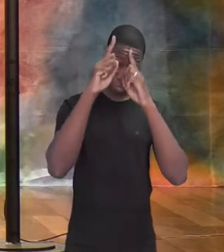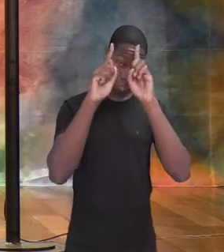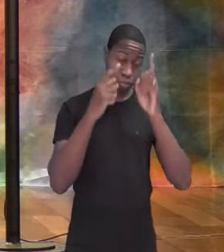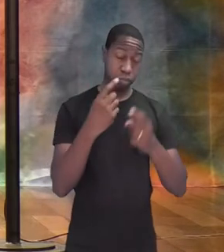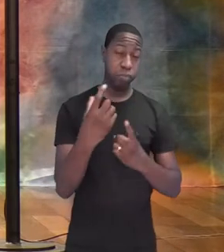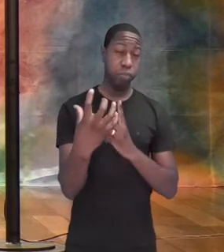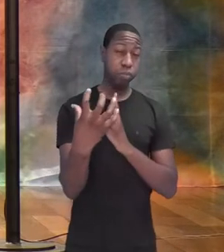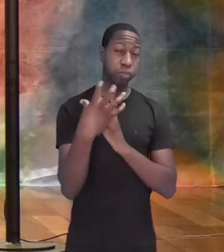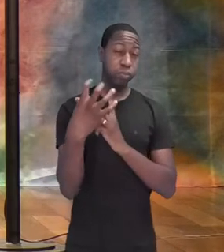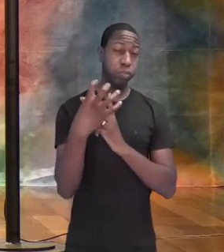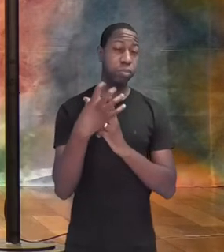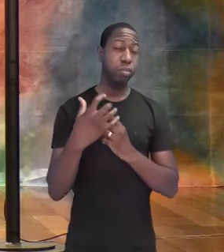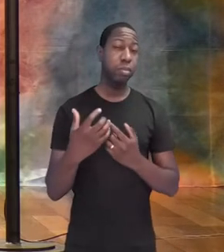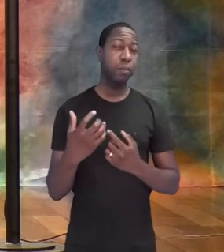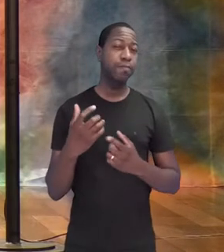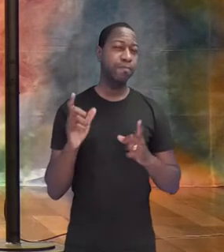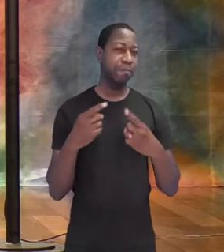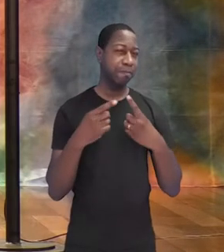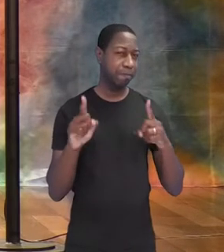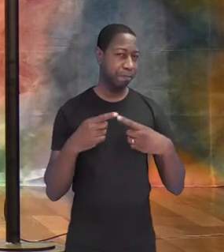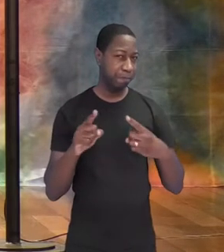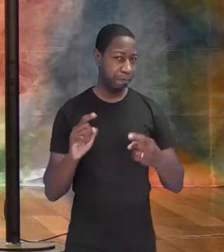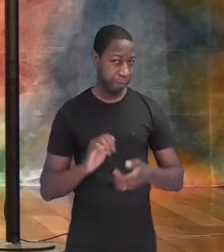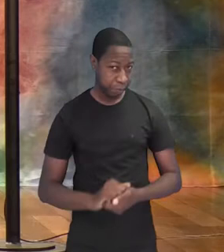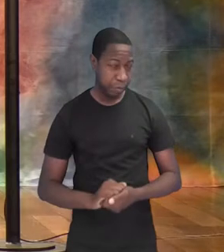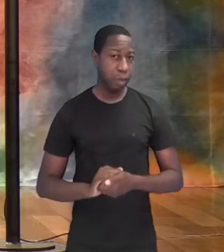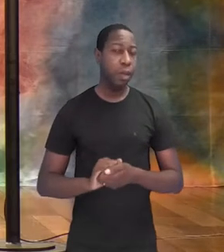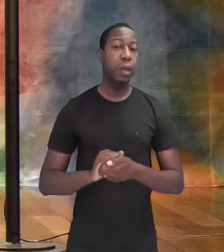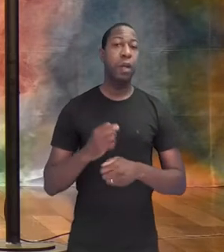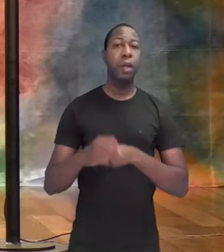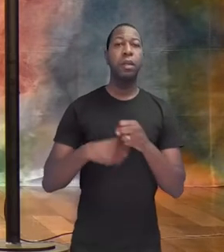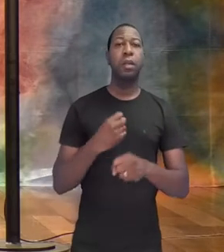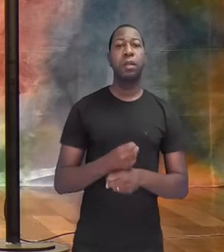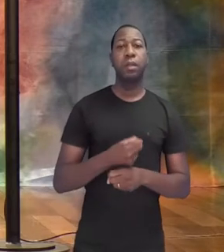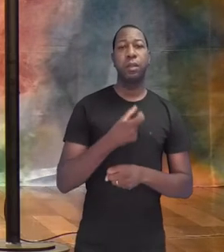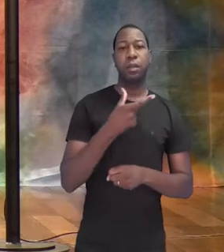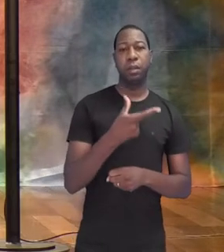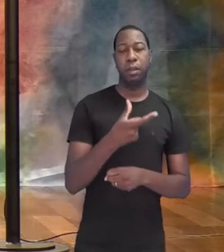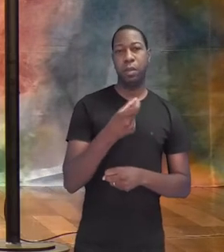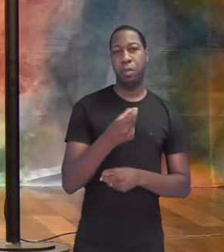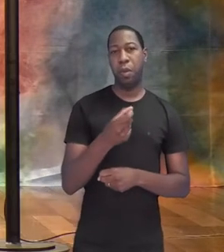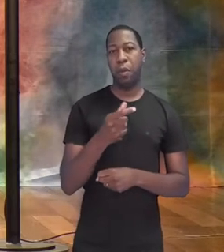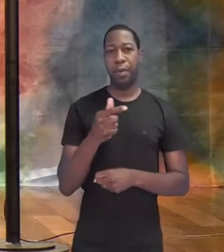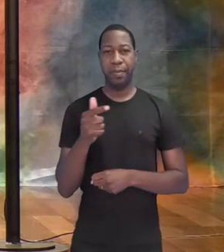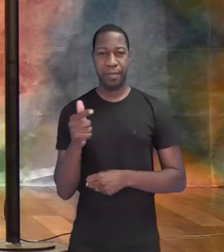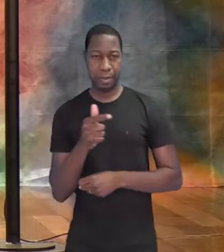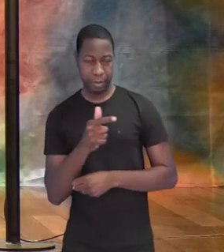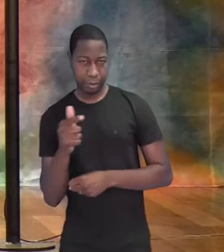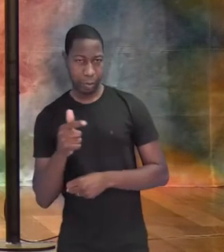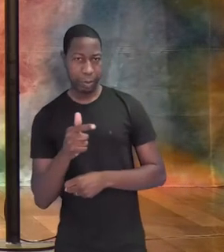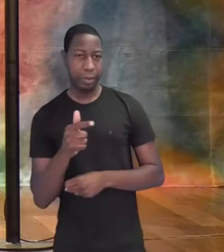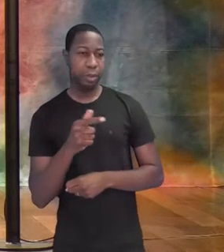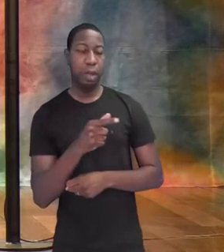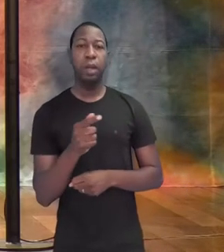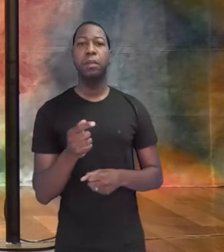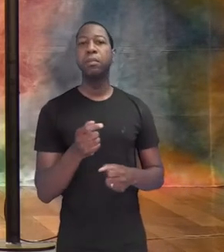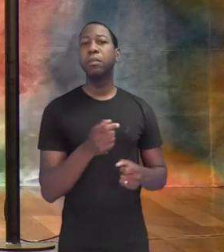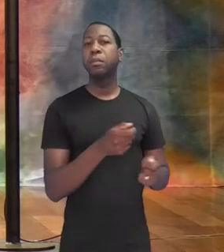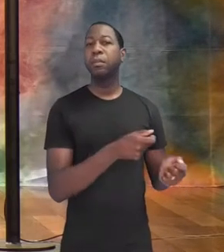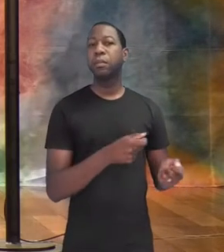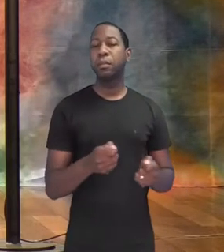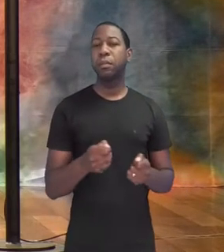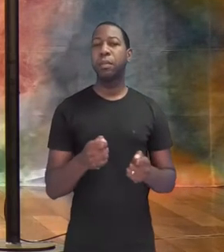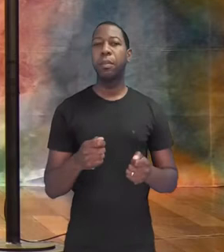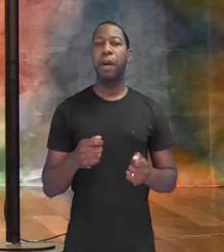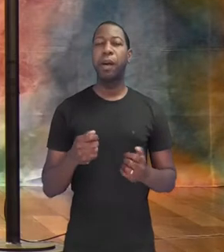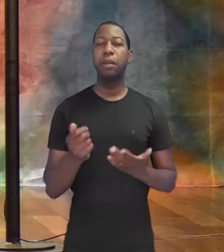IPHAN, uma figura importantíssima. E, em 2022, são 100 anos da Semana de Arte Moderna e